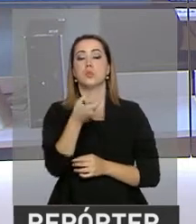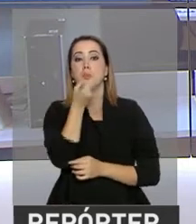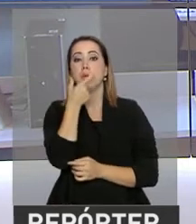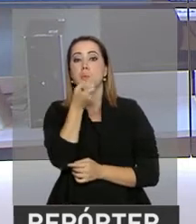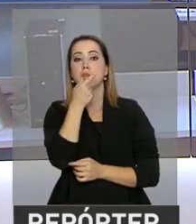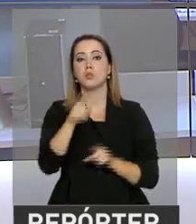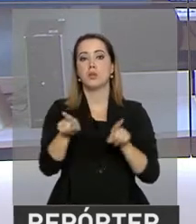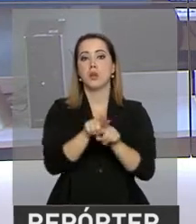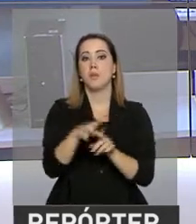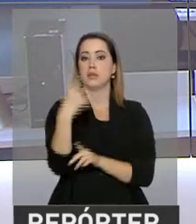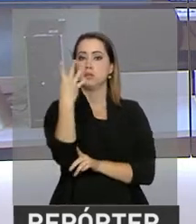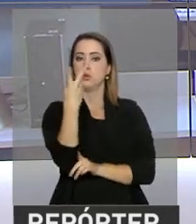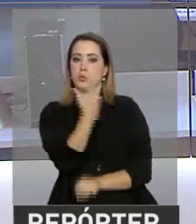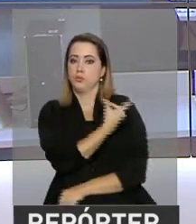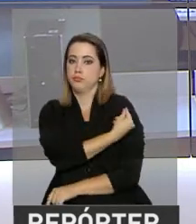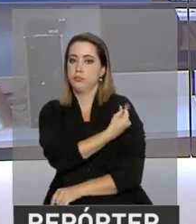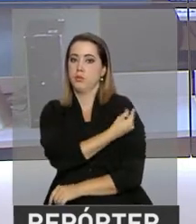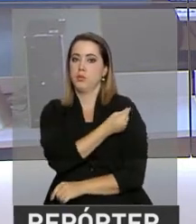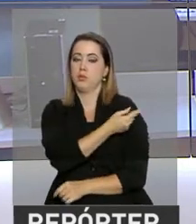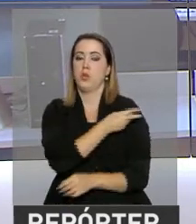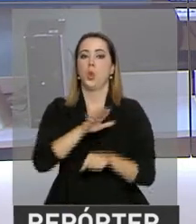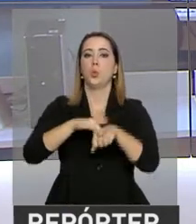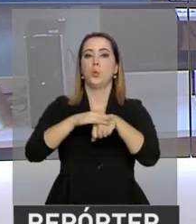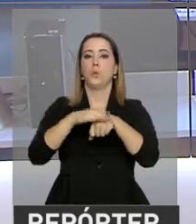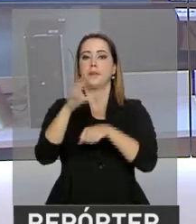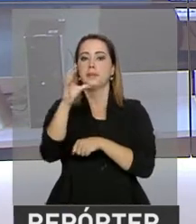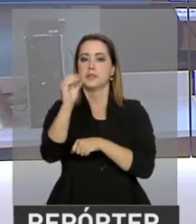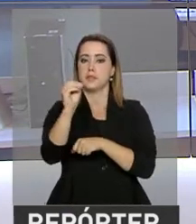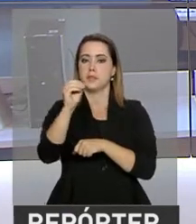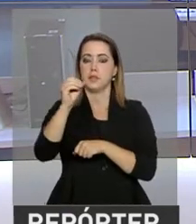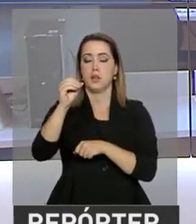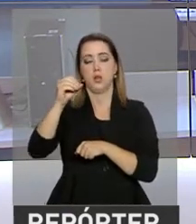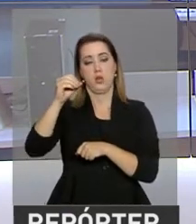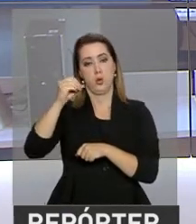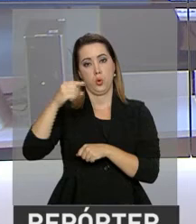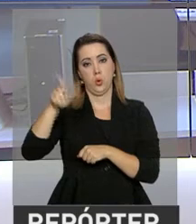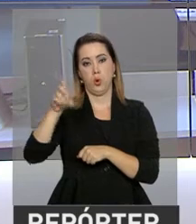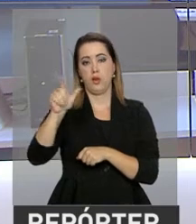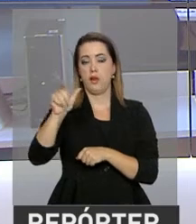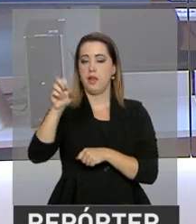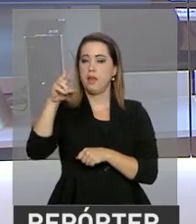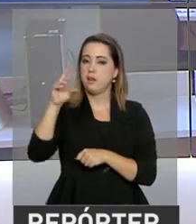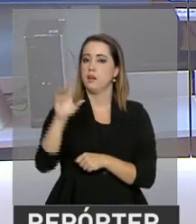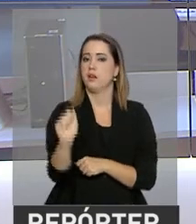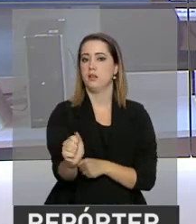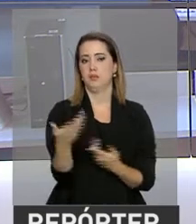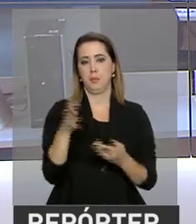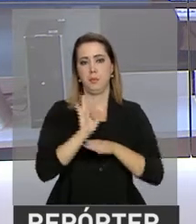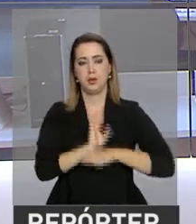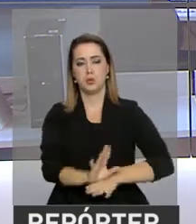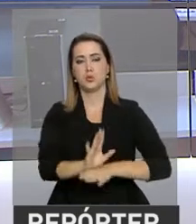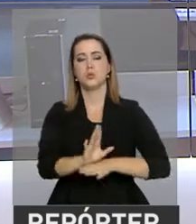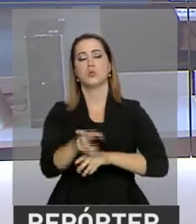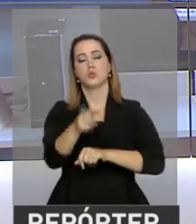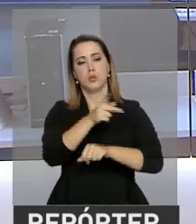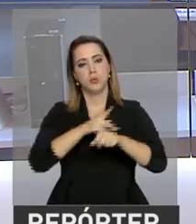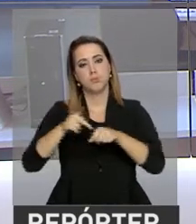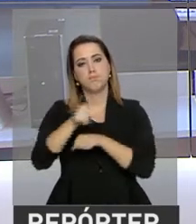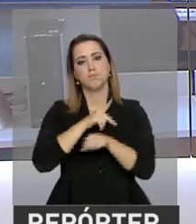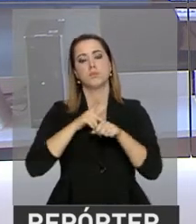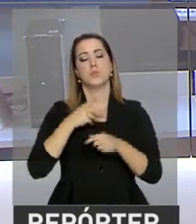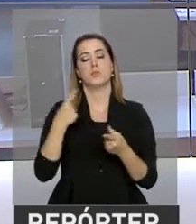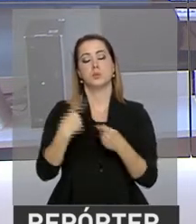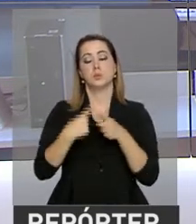de quatro mil doses de vacina contra a cólera a doação é para ajudar o país que se recupera da passagem do furacão méxico em